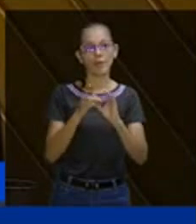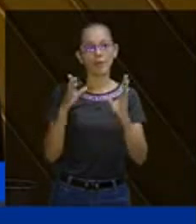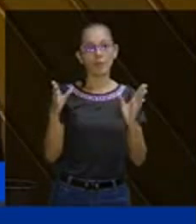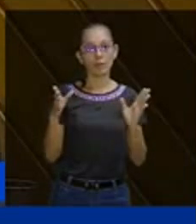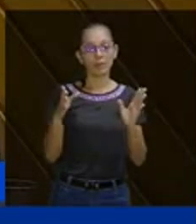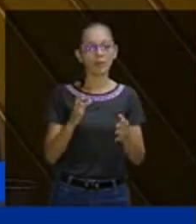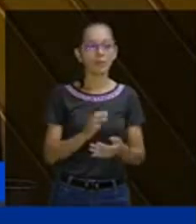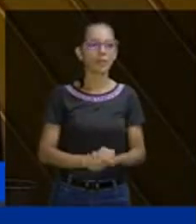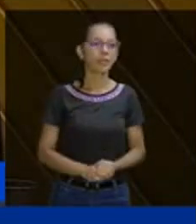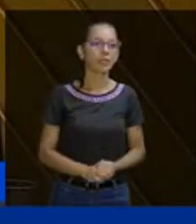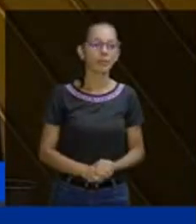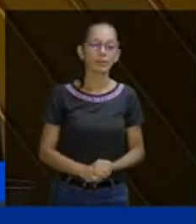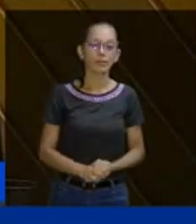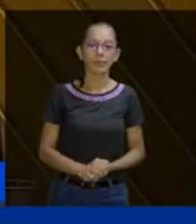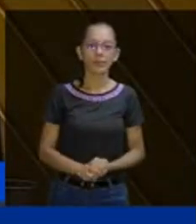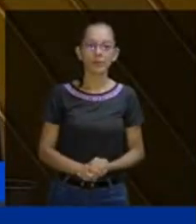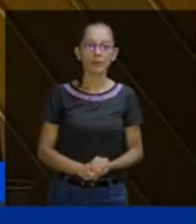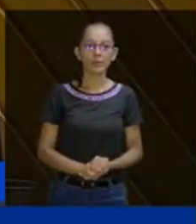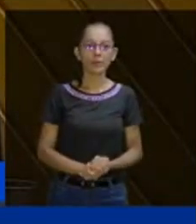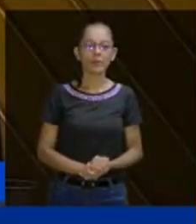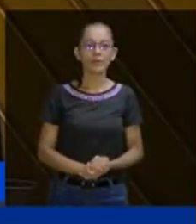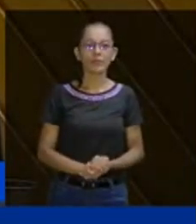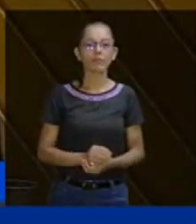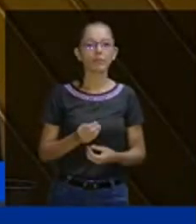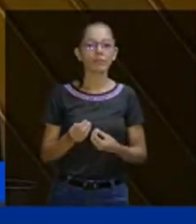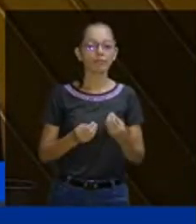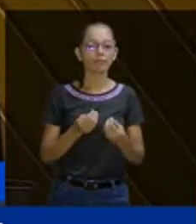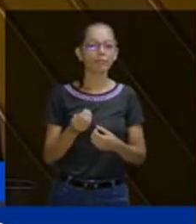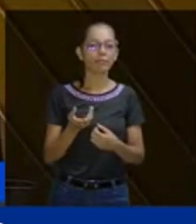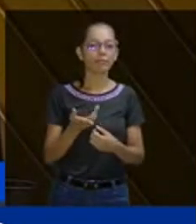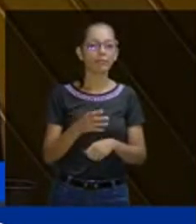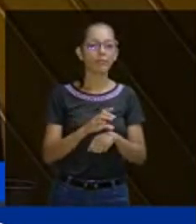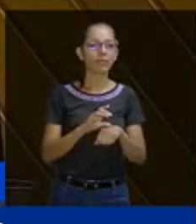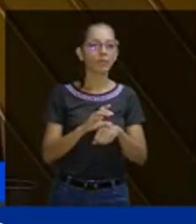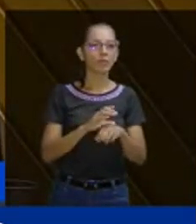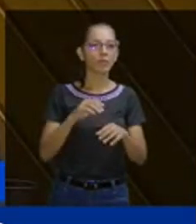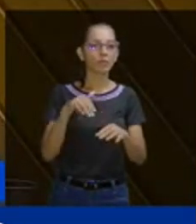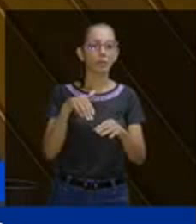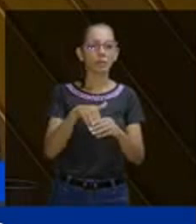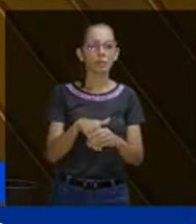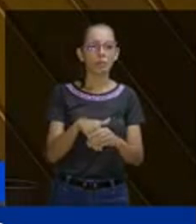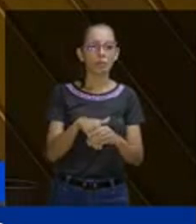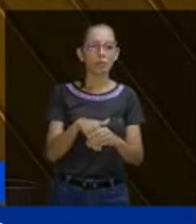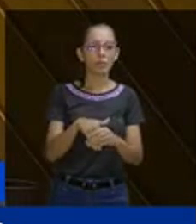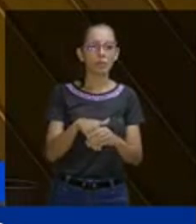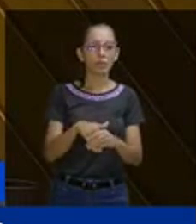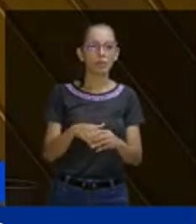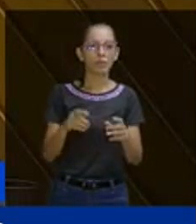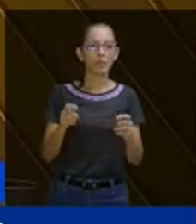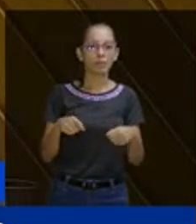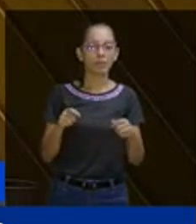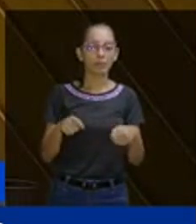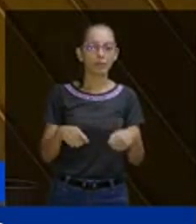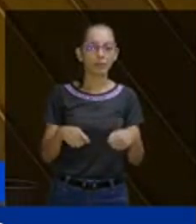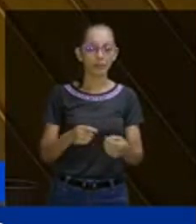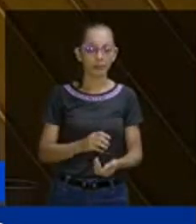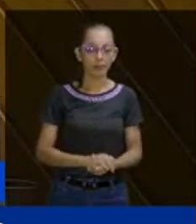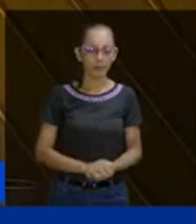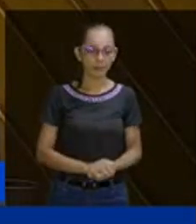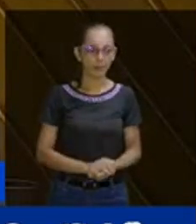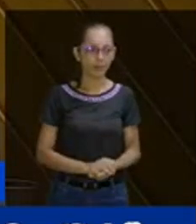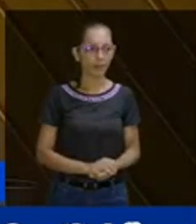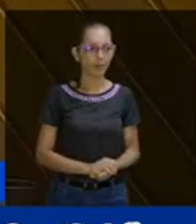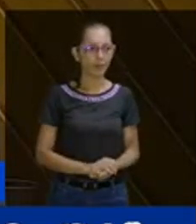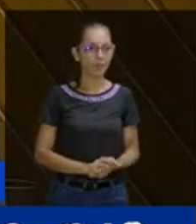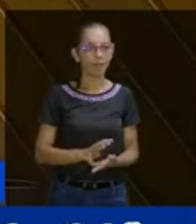tal como essa prevista no Código Eleitoral, nenhuma garantia absoluta. Nem mesmo a